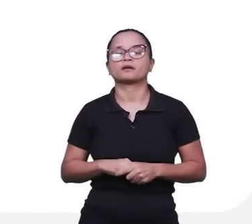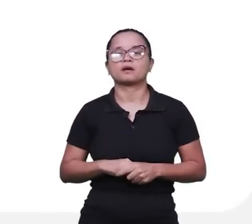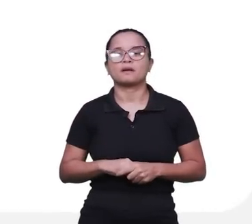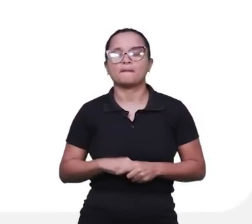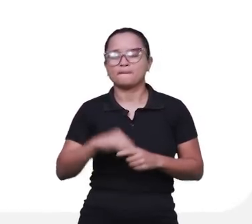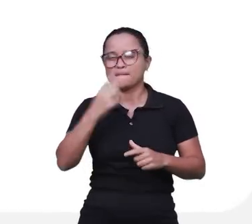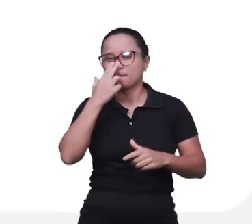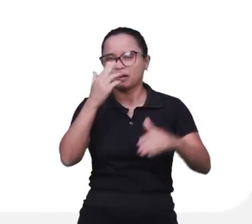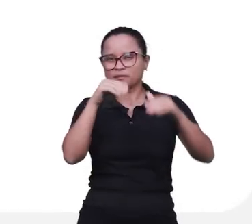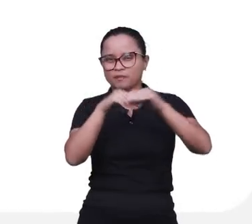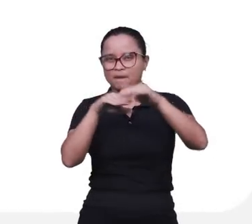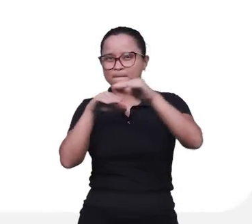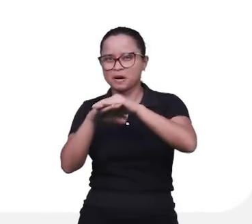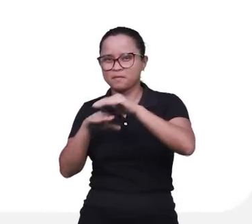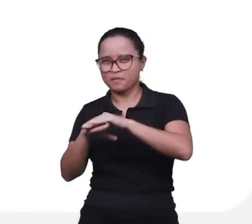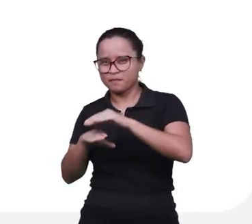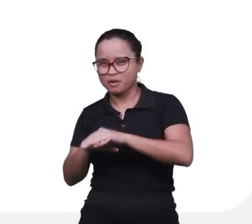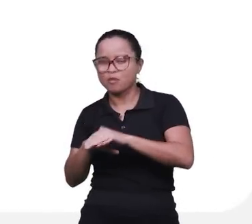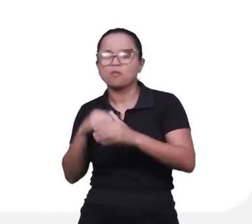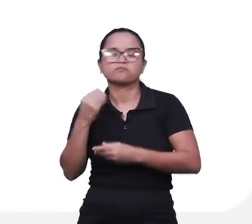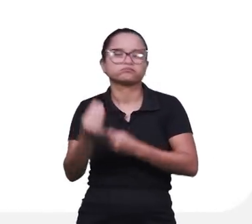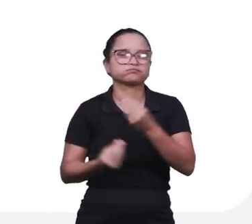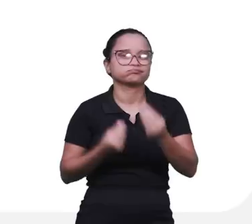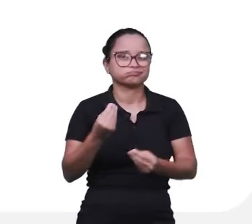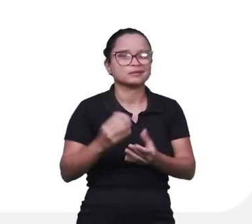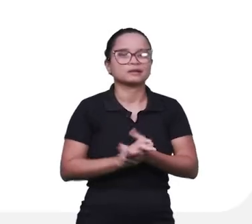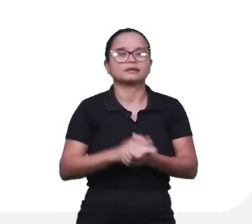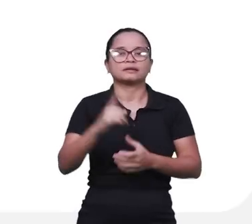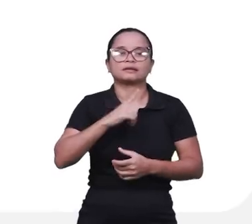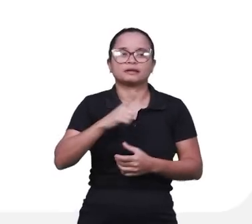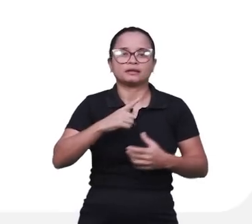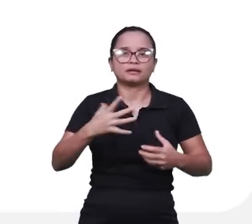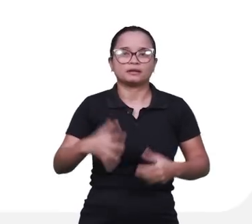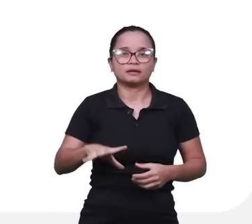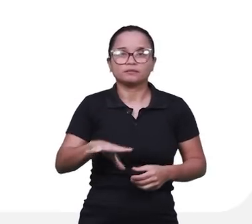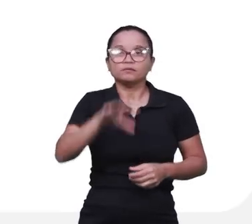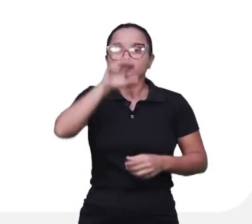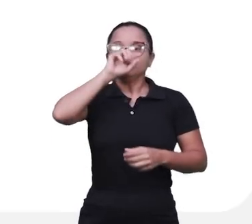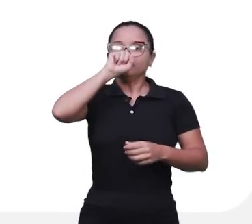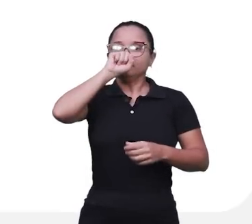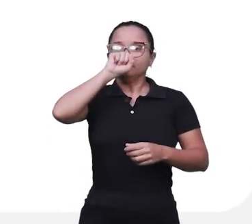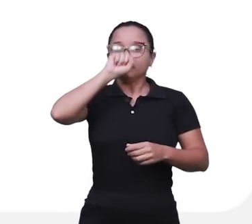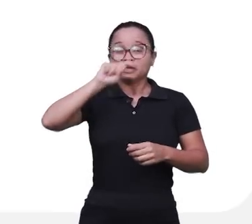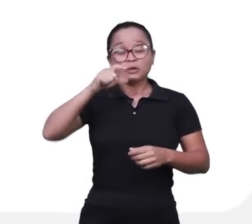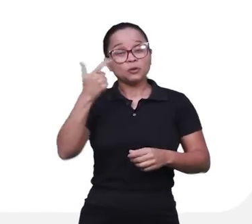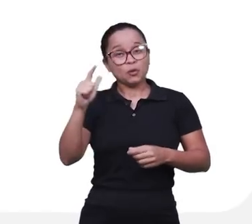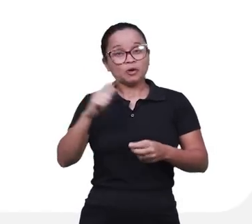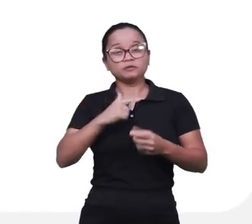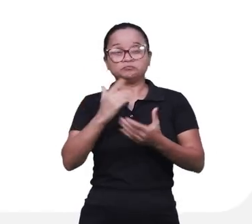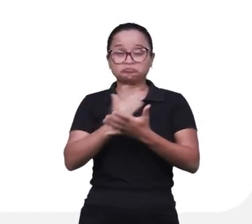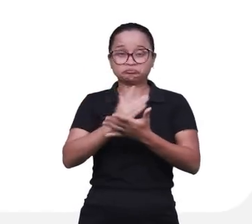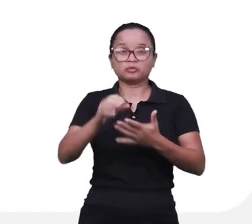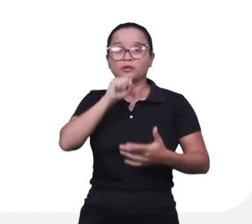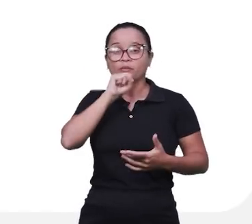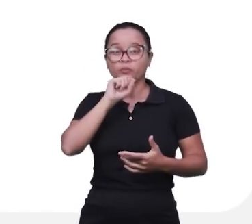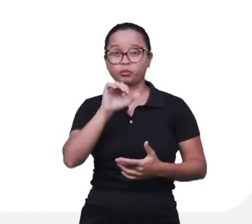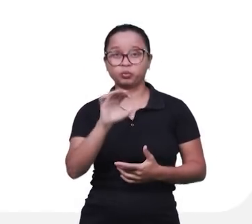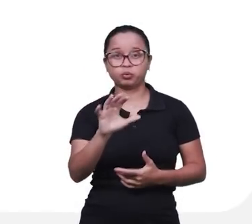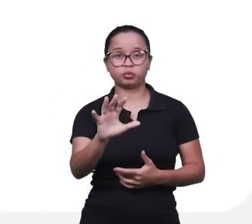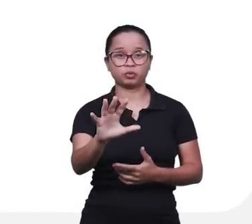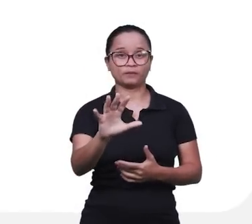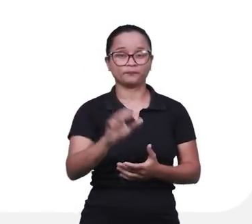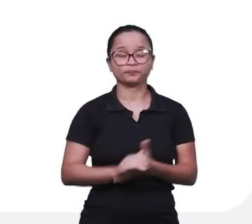compartimentos, vamos dizer assim, envolvidos na inspiração e outros envolvidos na expiração. Então, nós